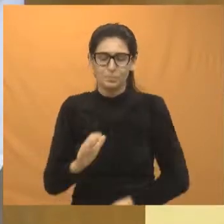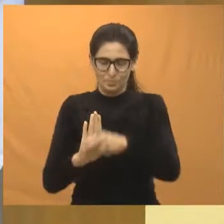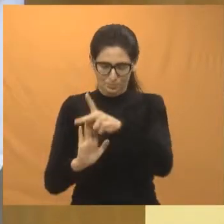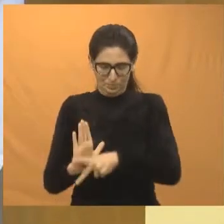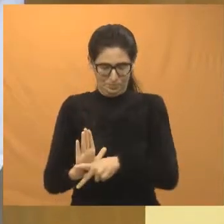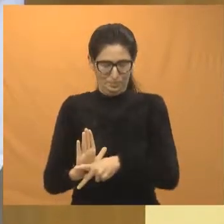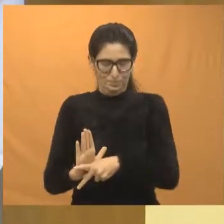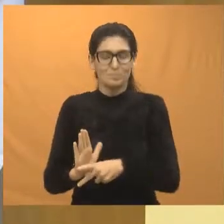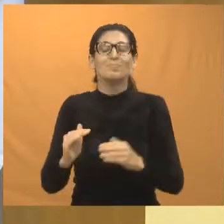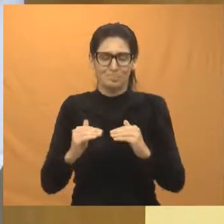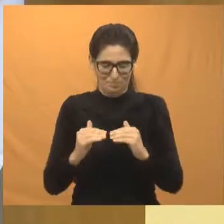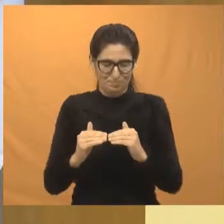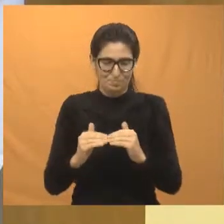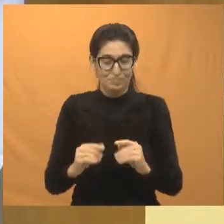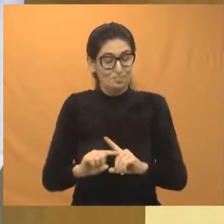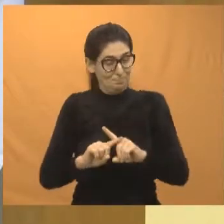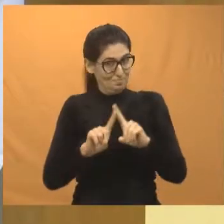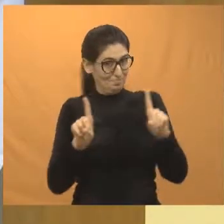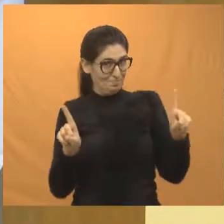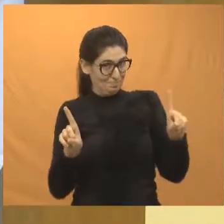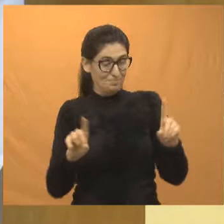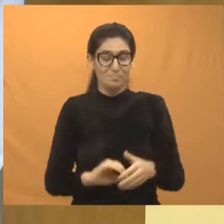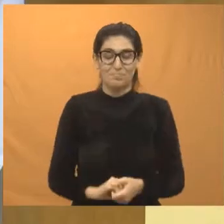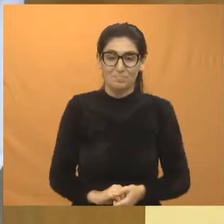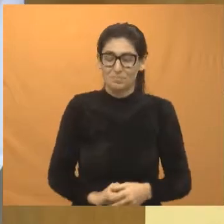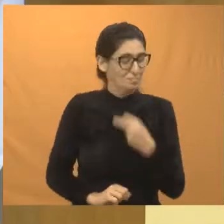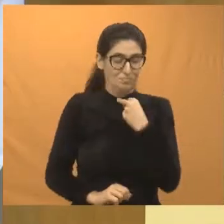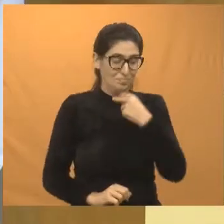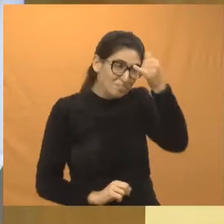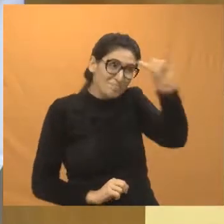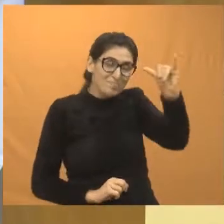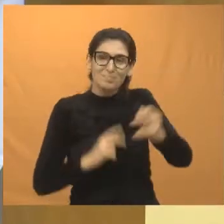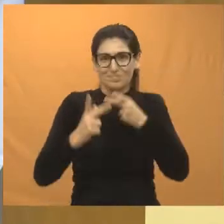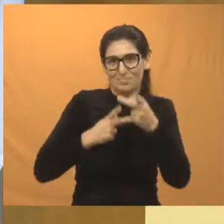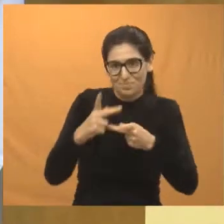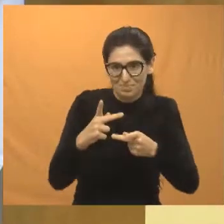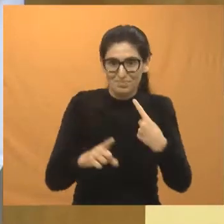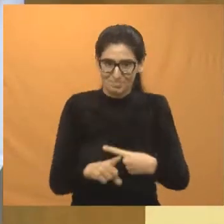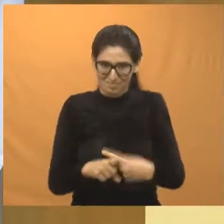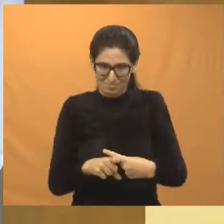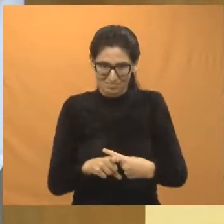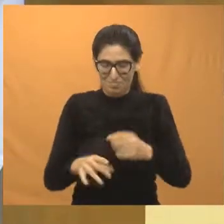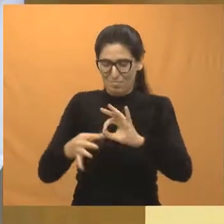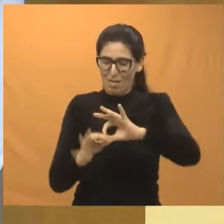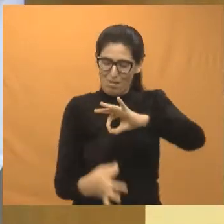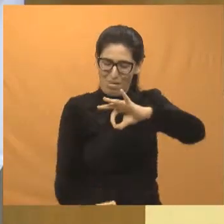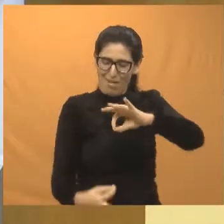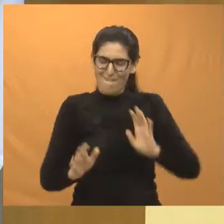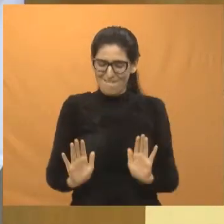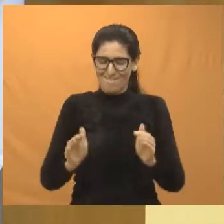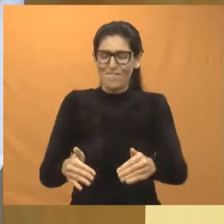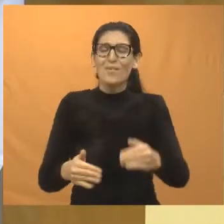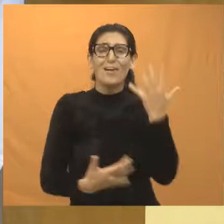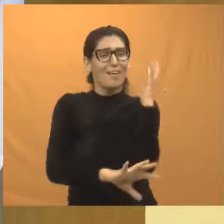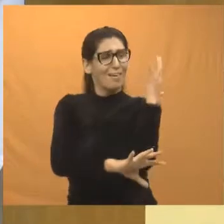Mas assim, não tem como não deixar de falar, porque nós estamos aqui discorrendo sobre a questão do meio ambiente.